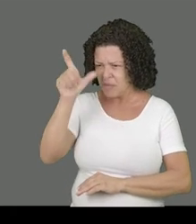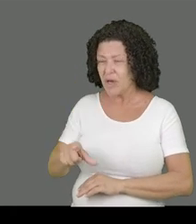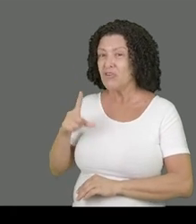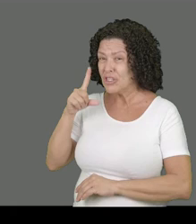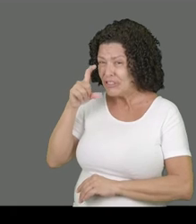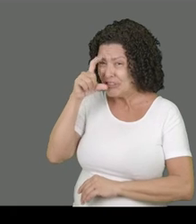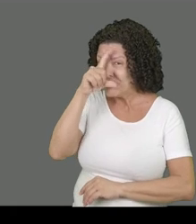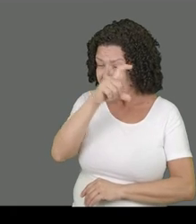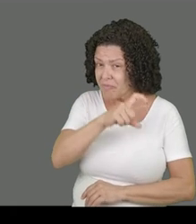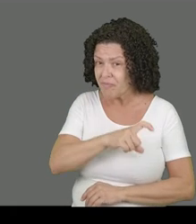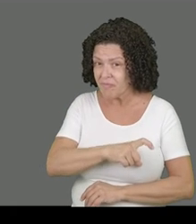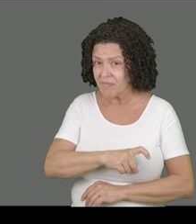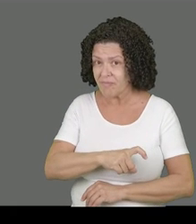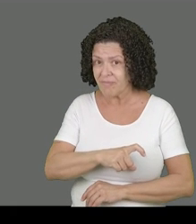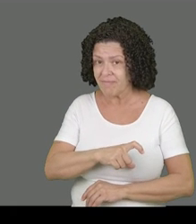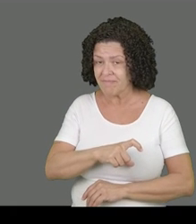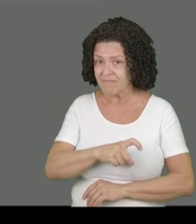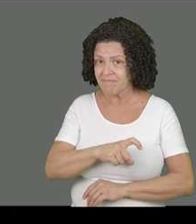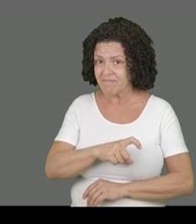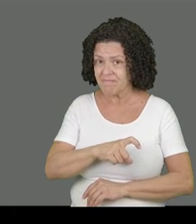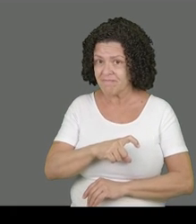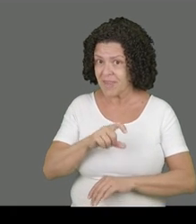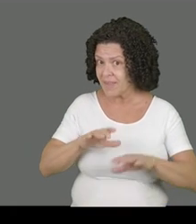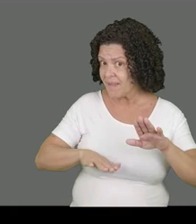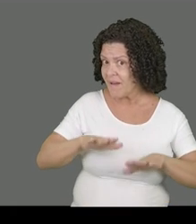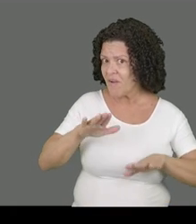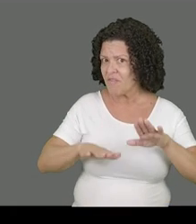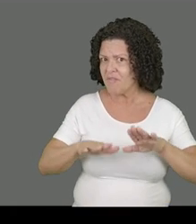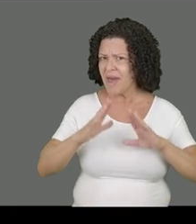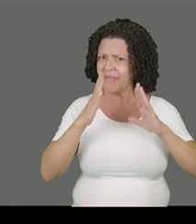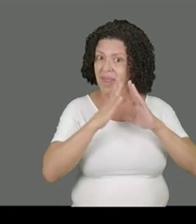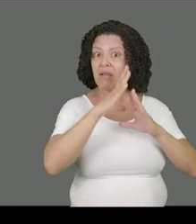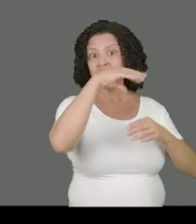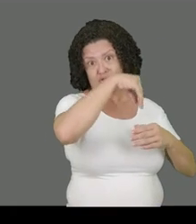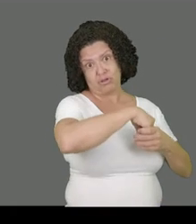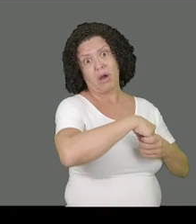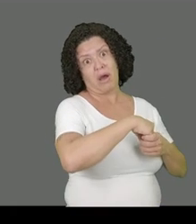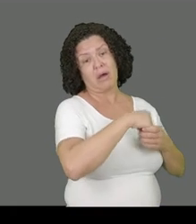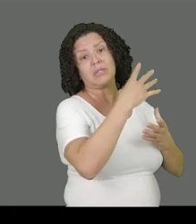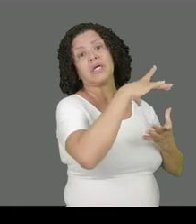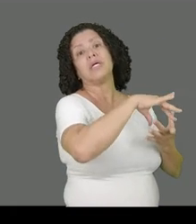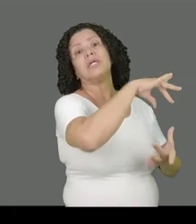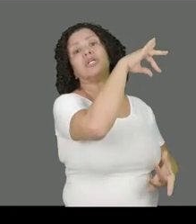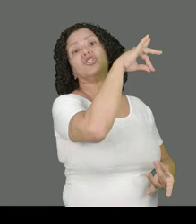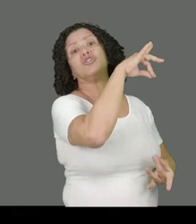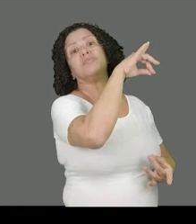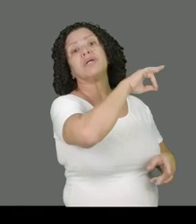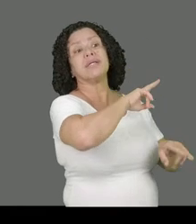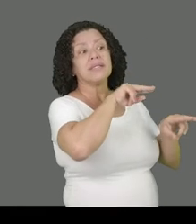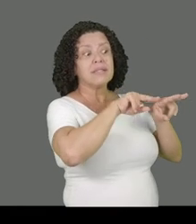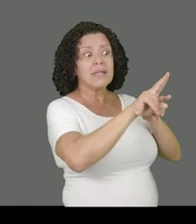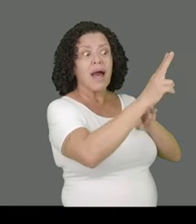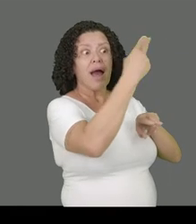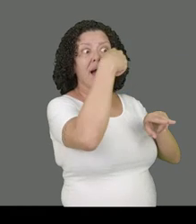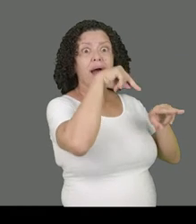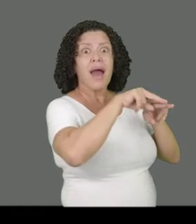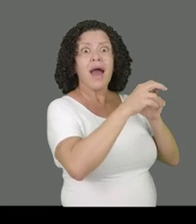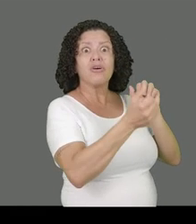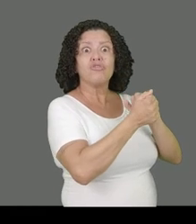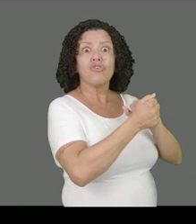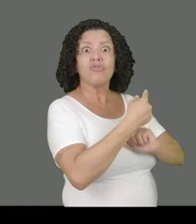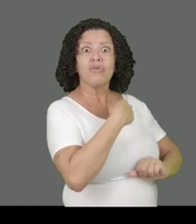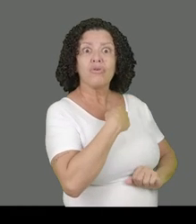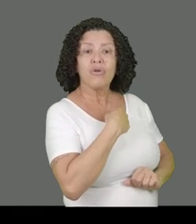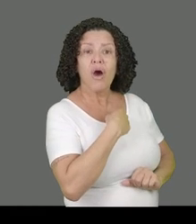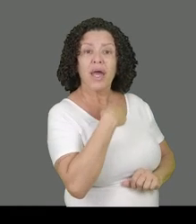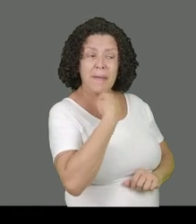com criaturas difíceis, talvez dentro dos nossos próprios lares, espíritos que estão reencarnados